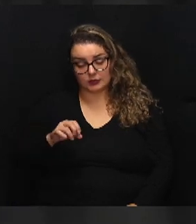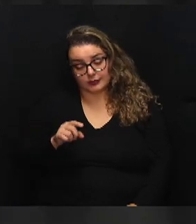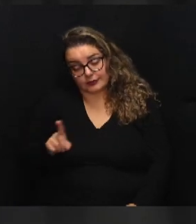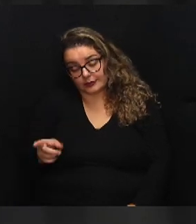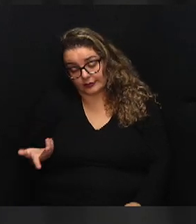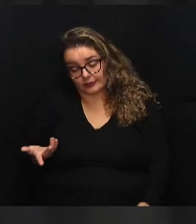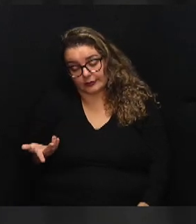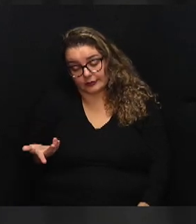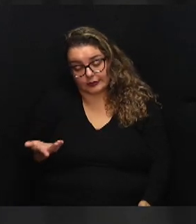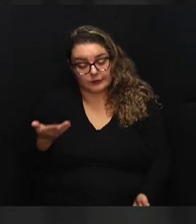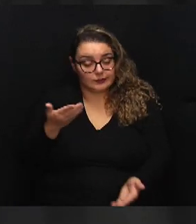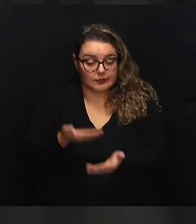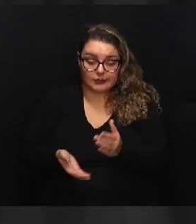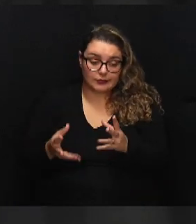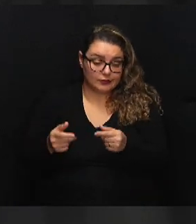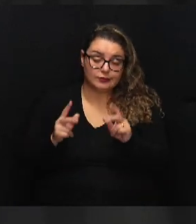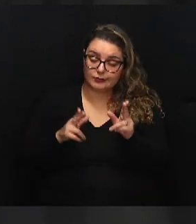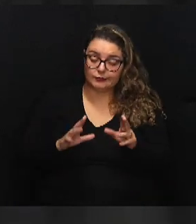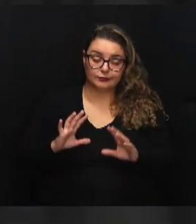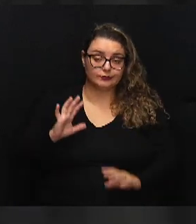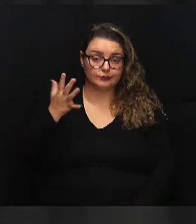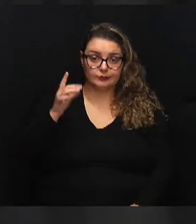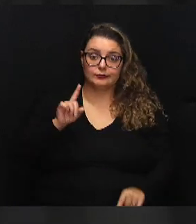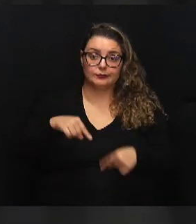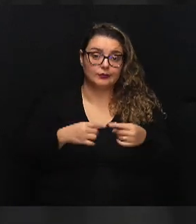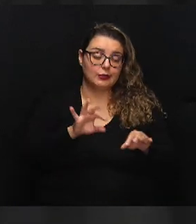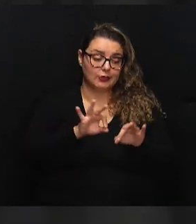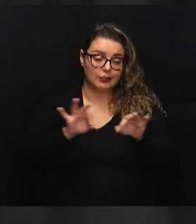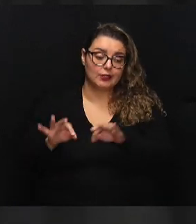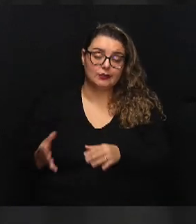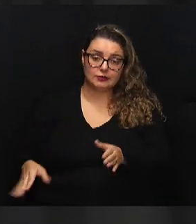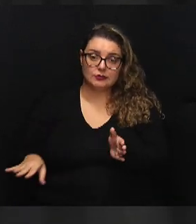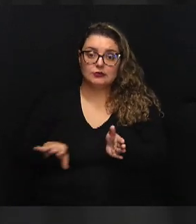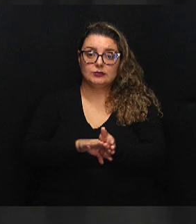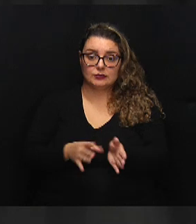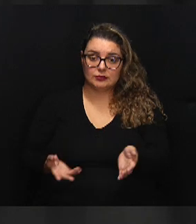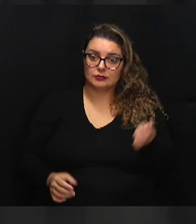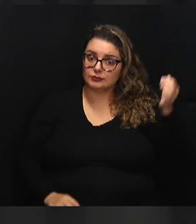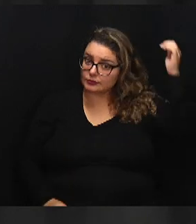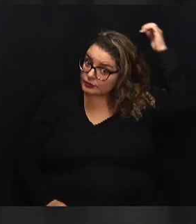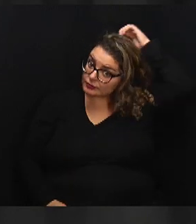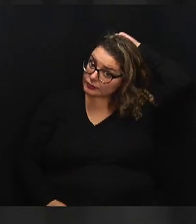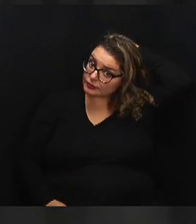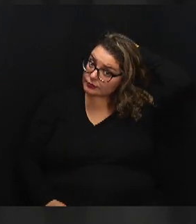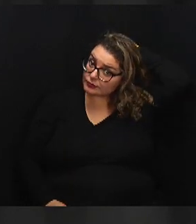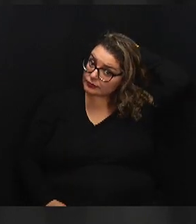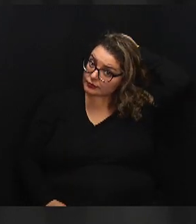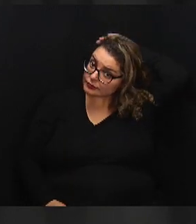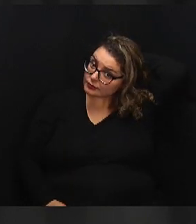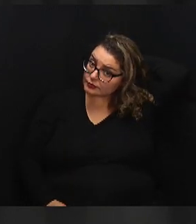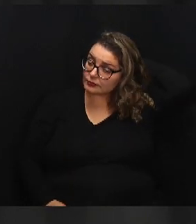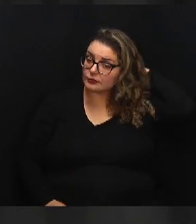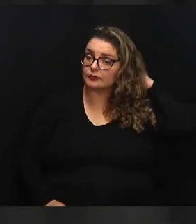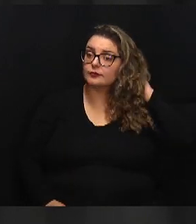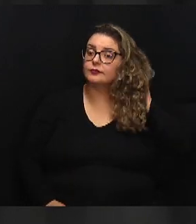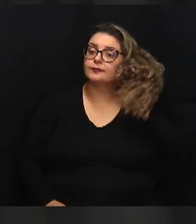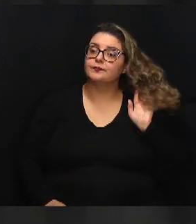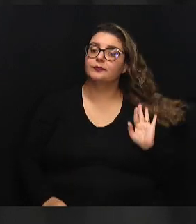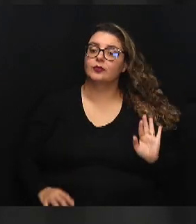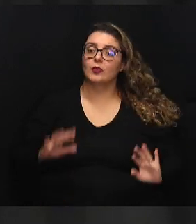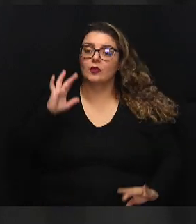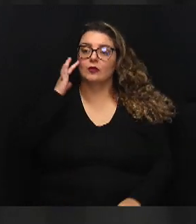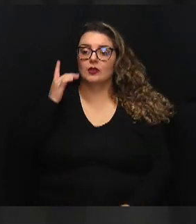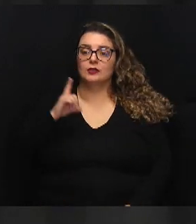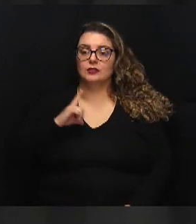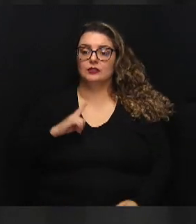praia, como acontece em todos os outros projetos que vêm, né? Eu acho que tem que ter essa parceria entre